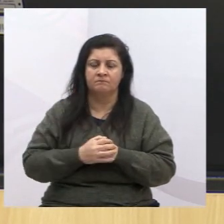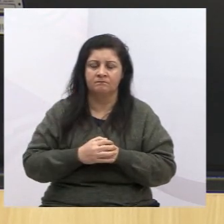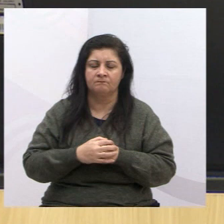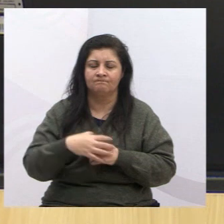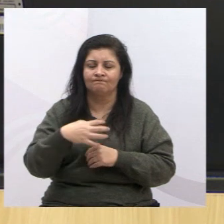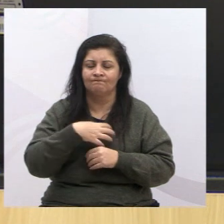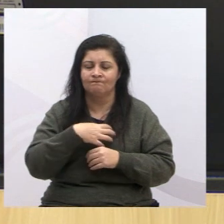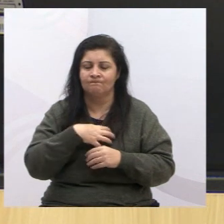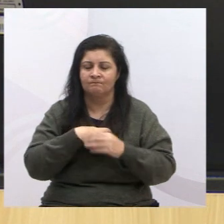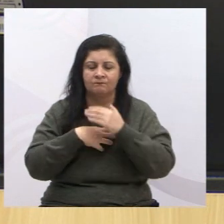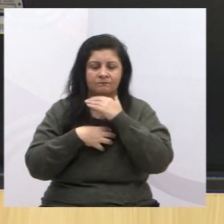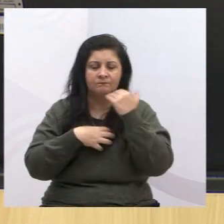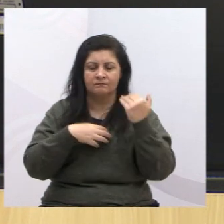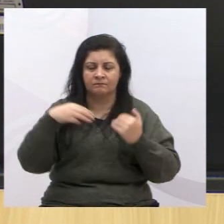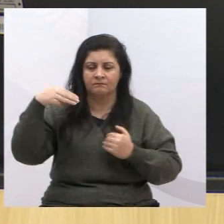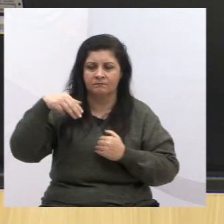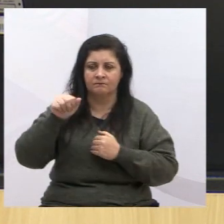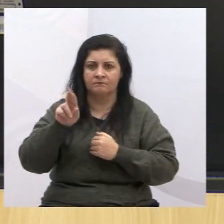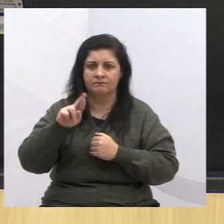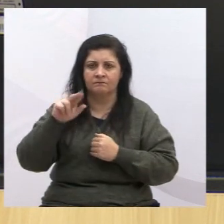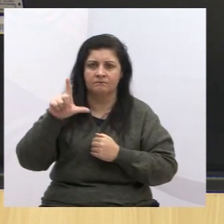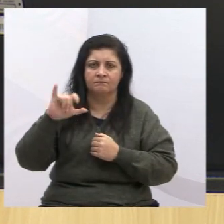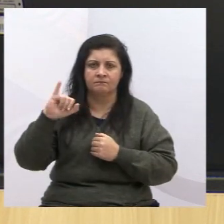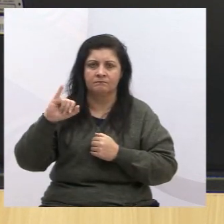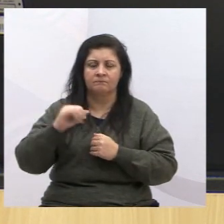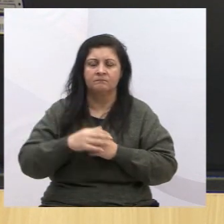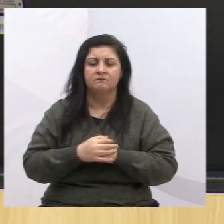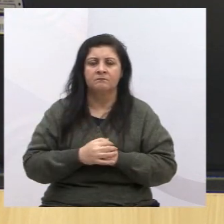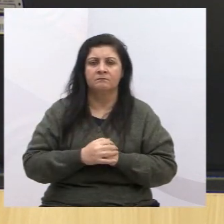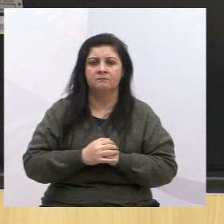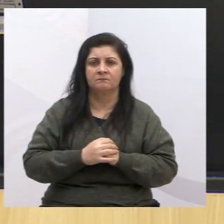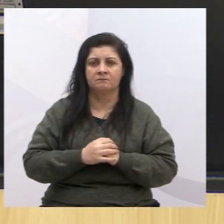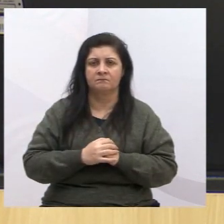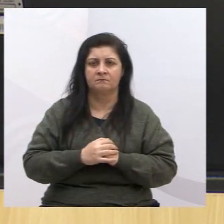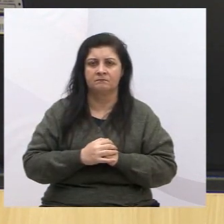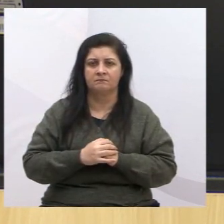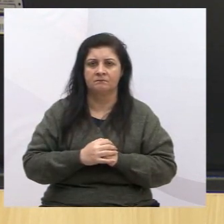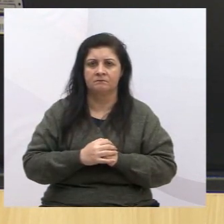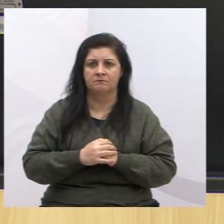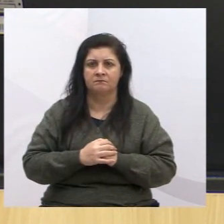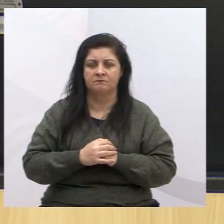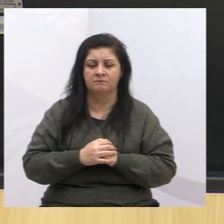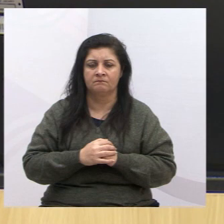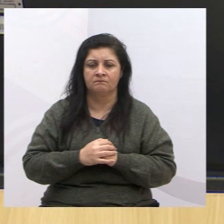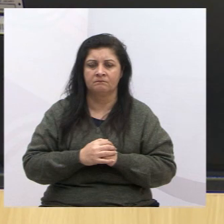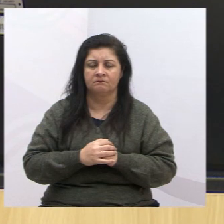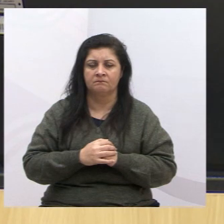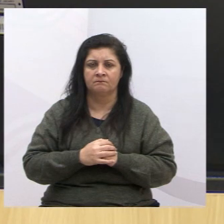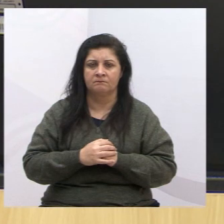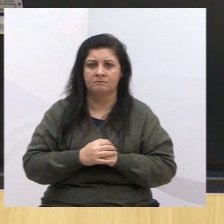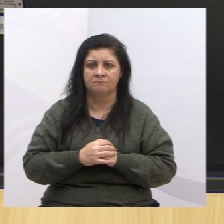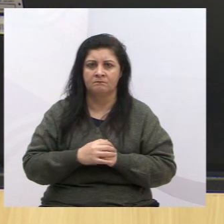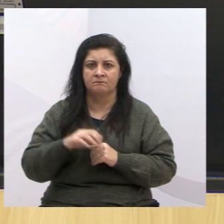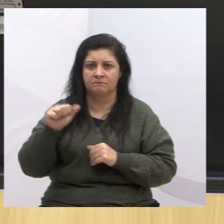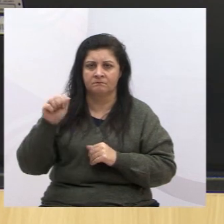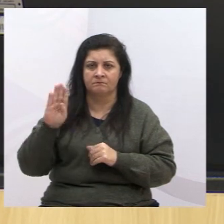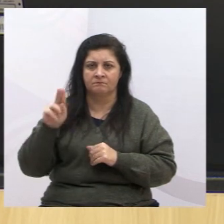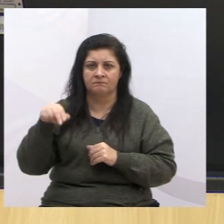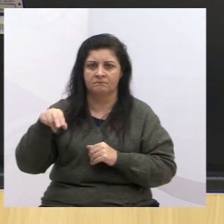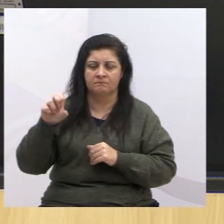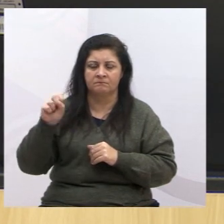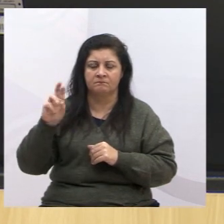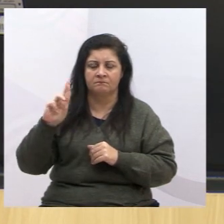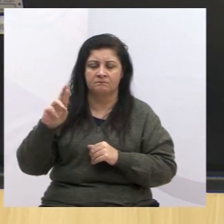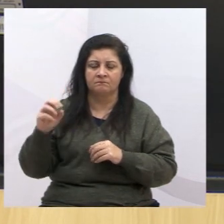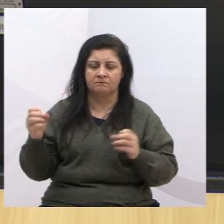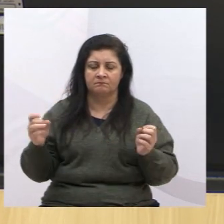pesar pelo falecimento de Marli Gomes de Lima Lana. Voto formulado pelo vereador Abner de Madureira.